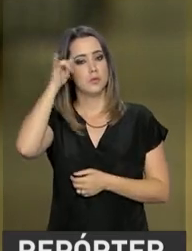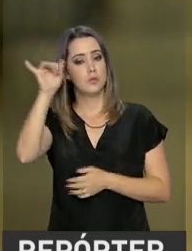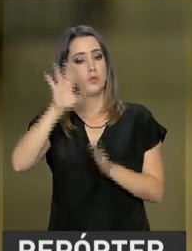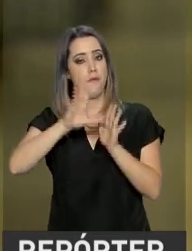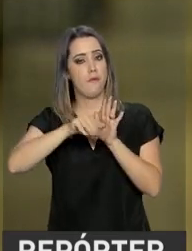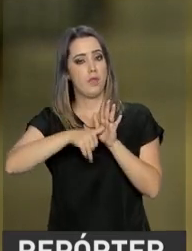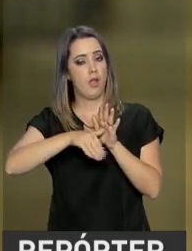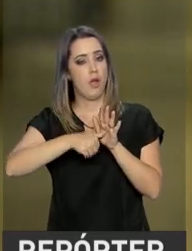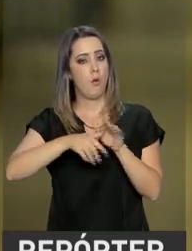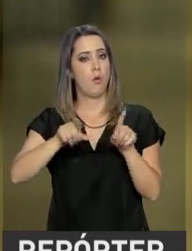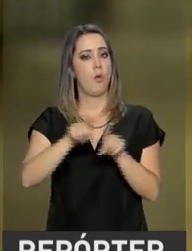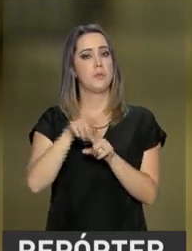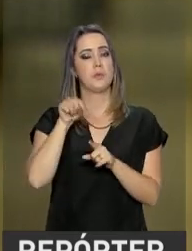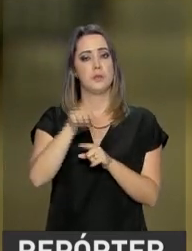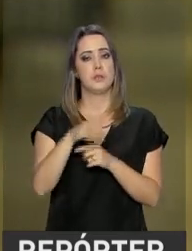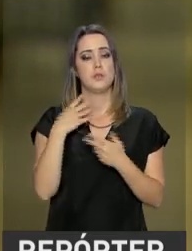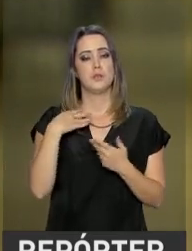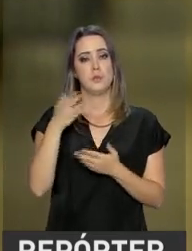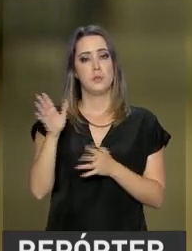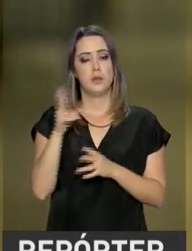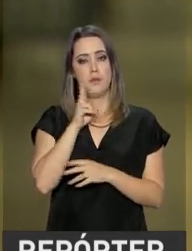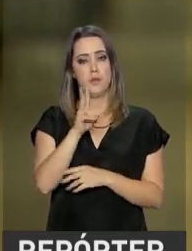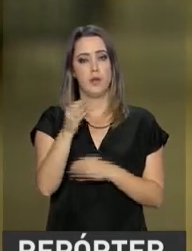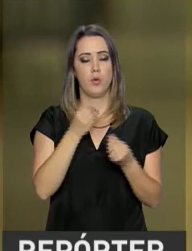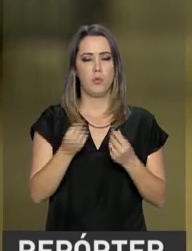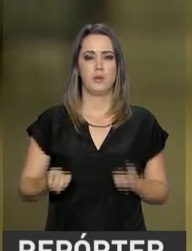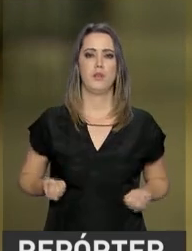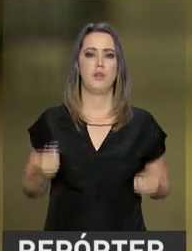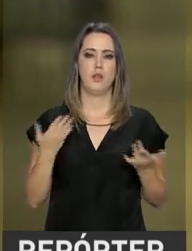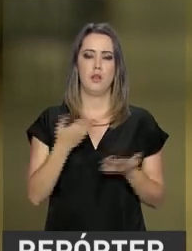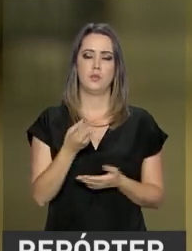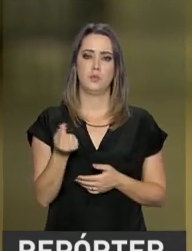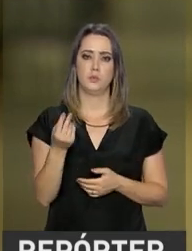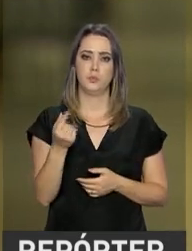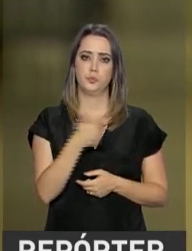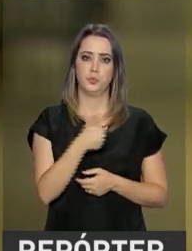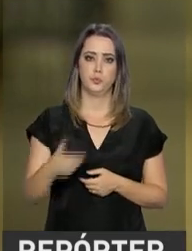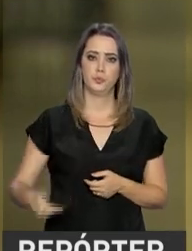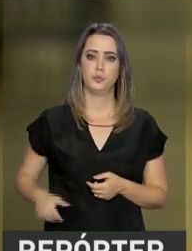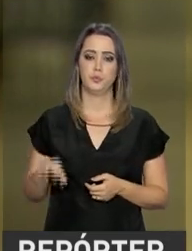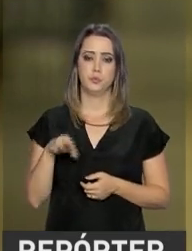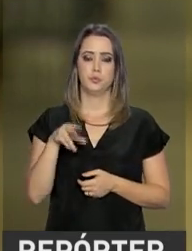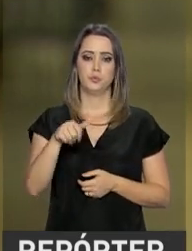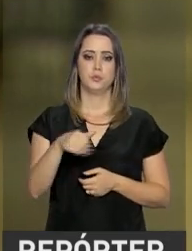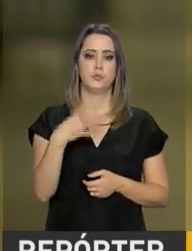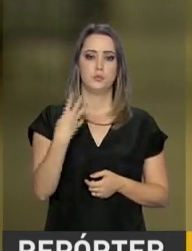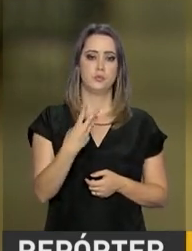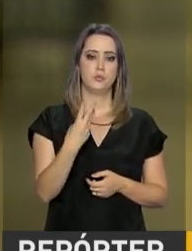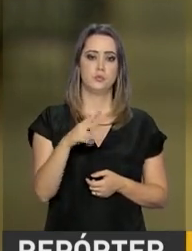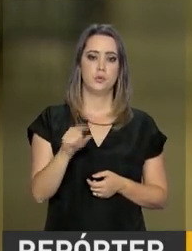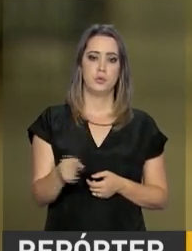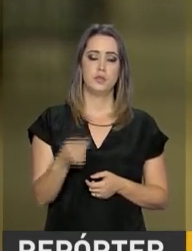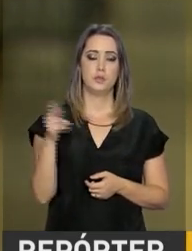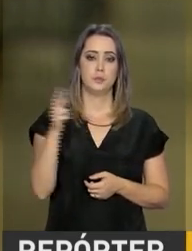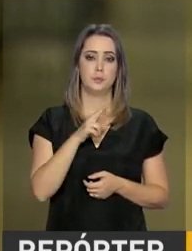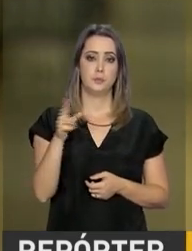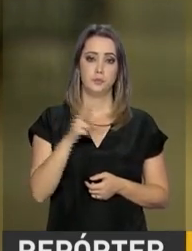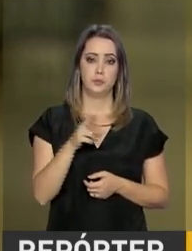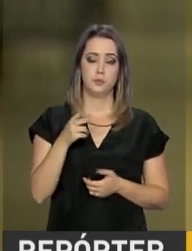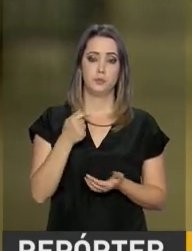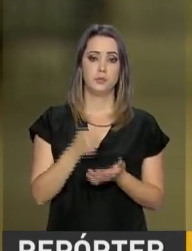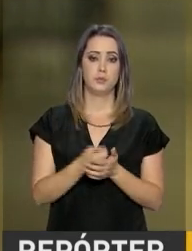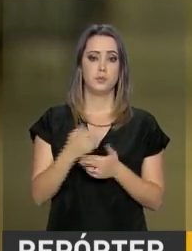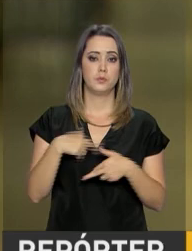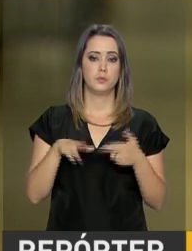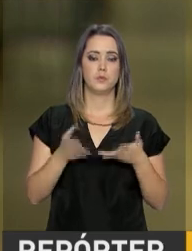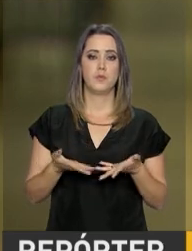fiscal e também de acompanhar como é gasto o dinheiro público ao todo serão 43 mil reais em premiações